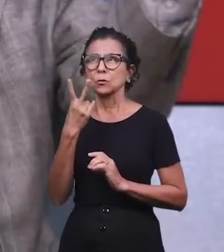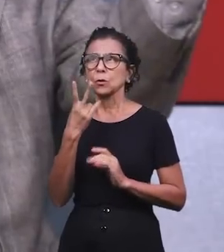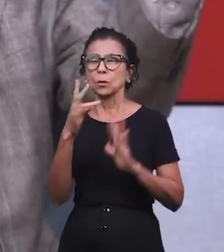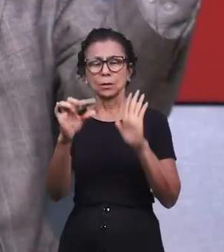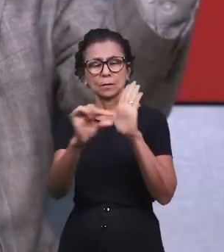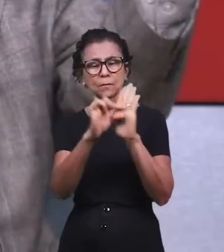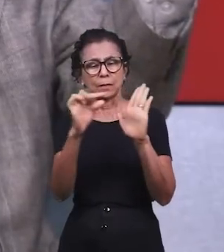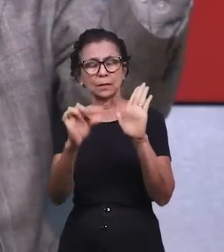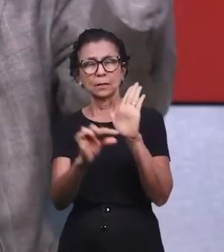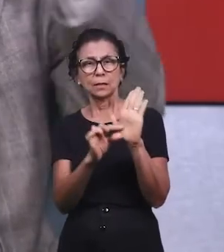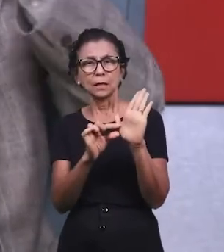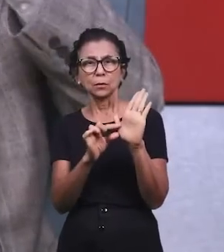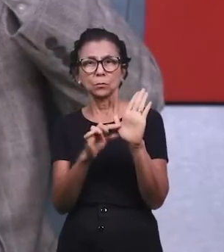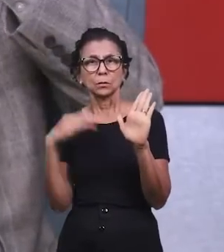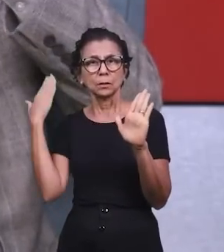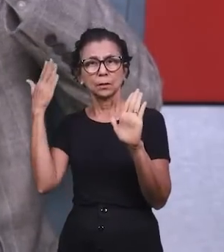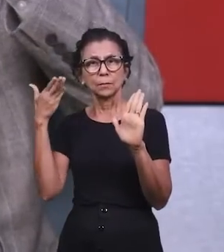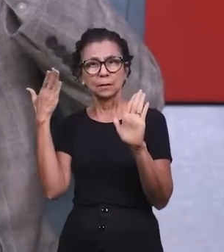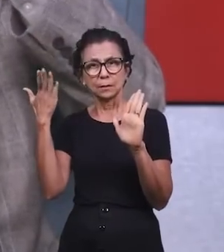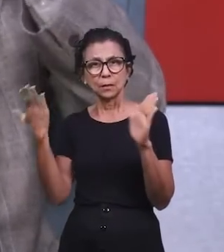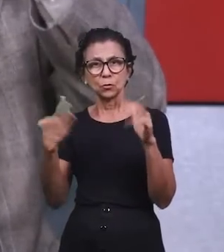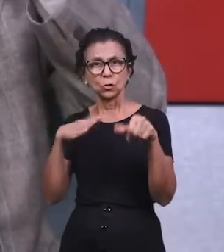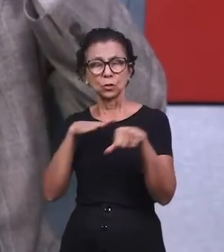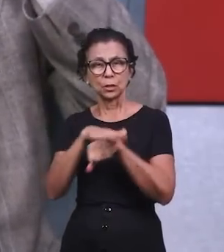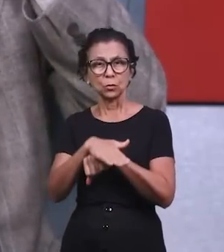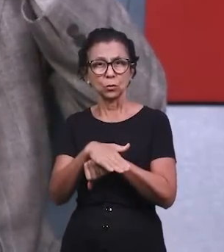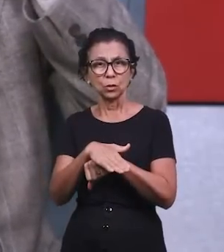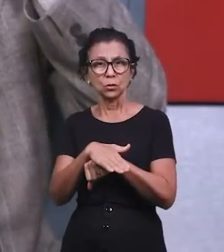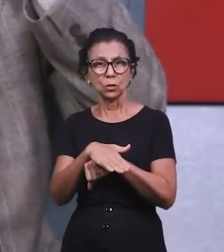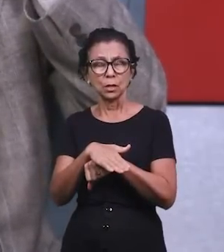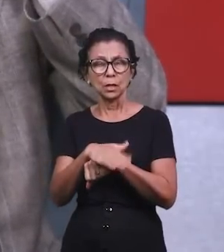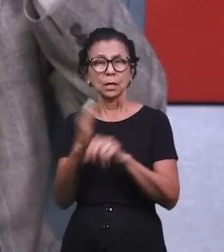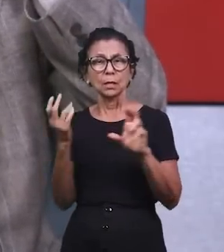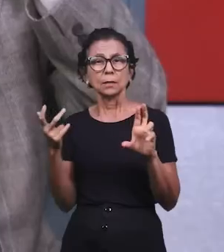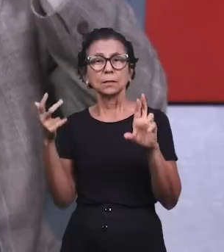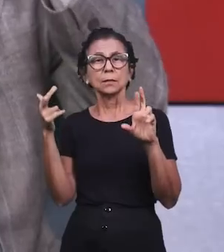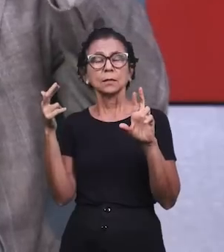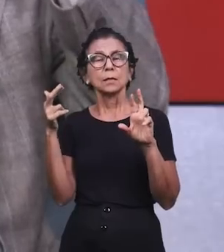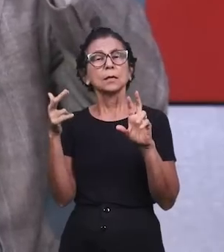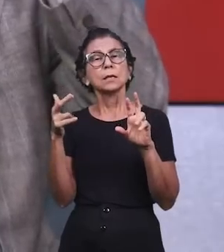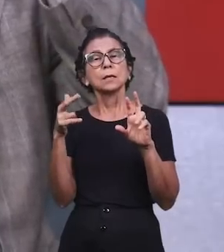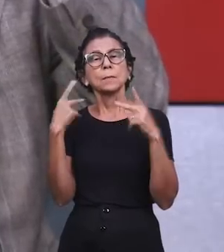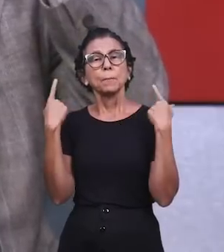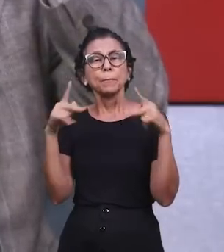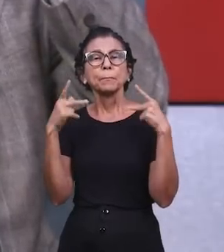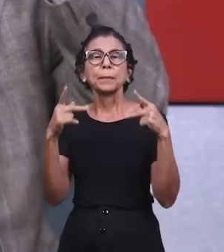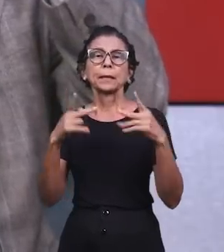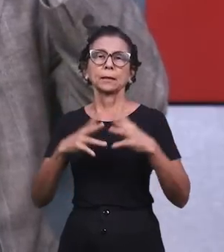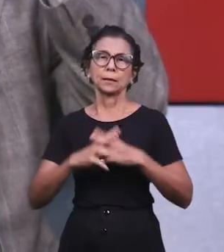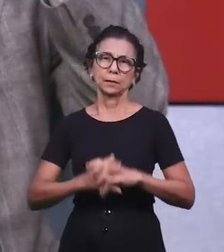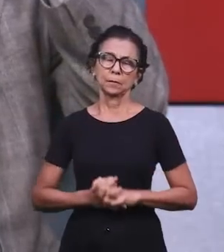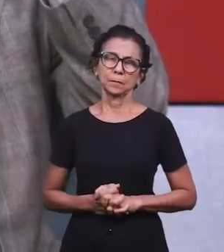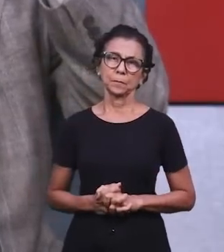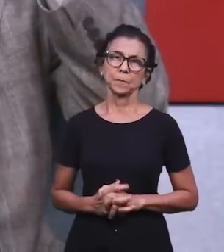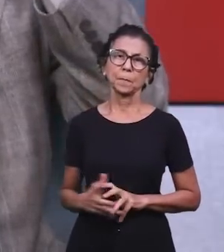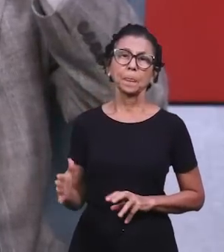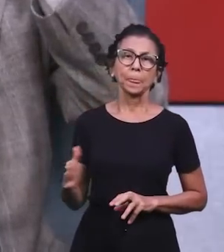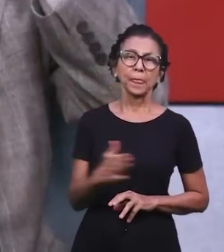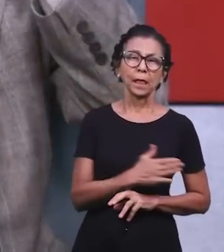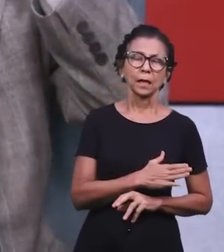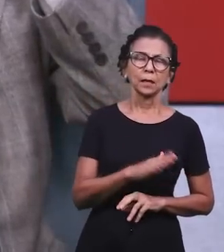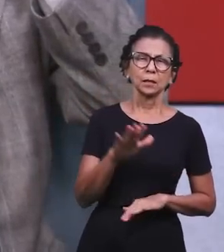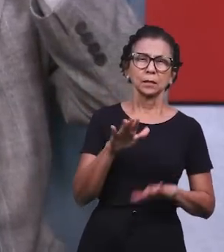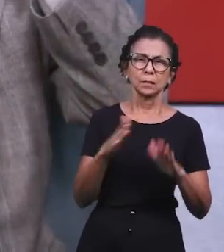Isso em Vila Velha 1, eu estava em Vila Velha 1. Chegou a noite, pastor Antônio Carlos Ribeiro veio, estava hospedado na minha casa e